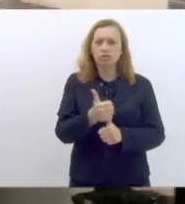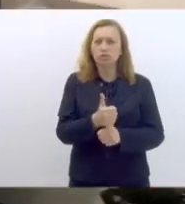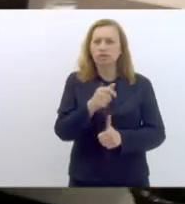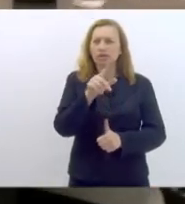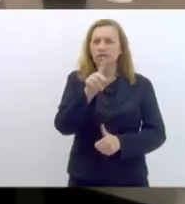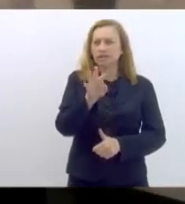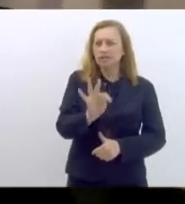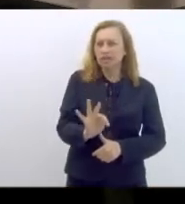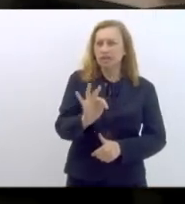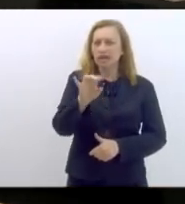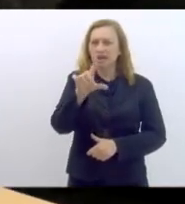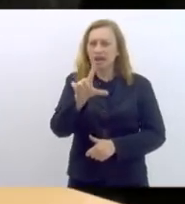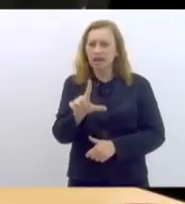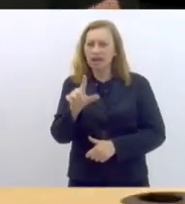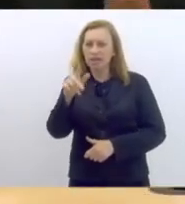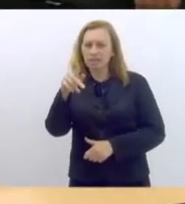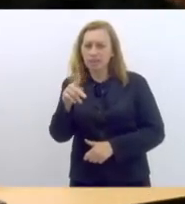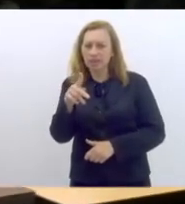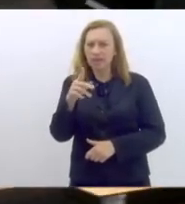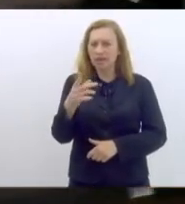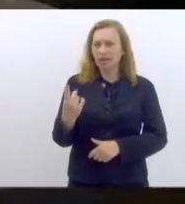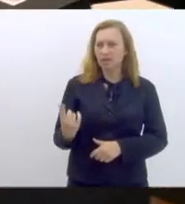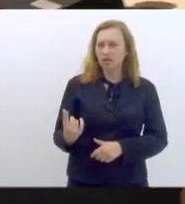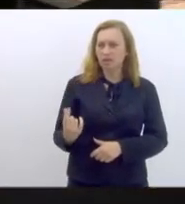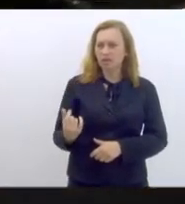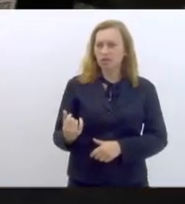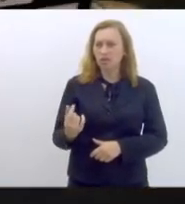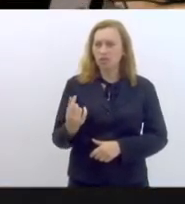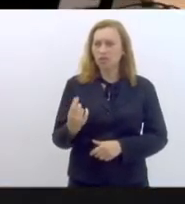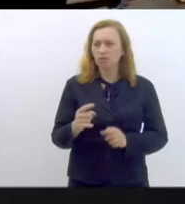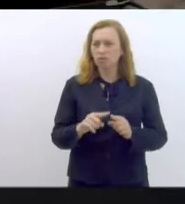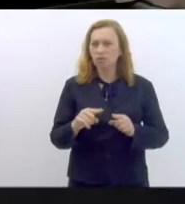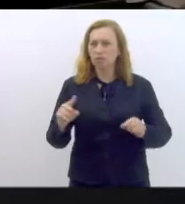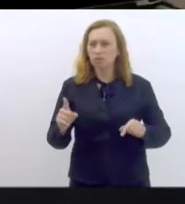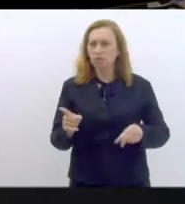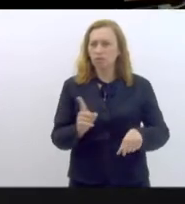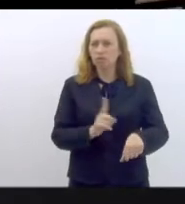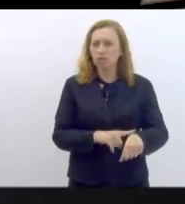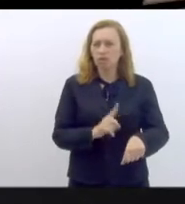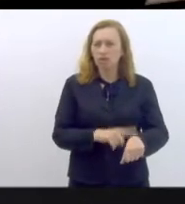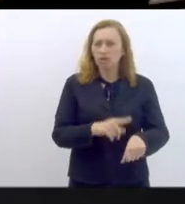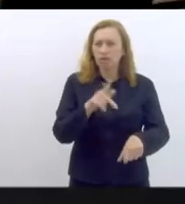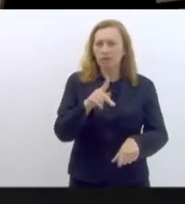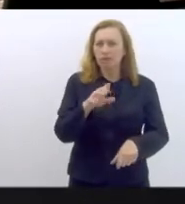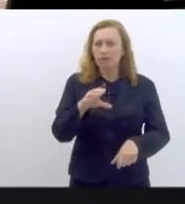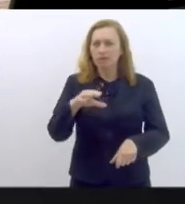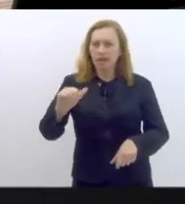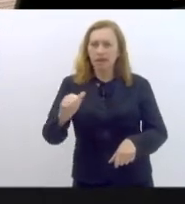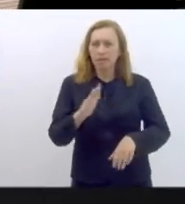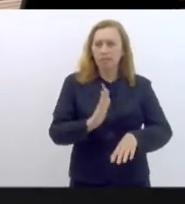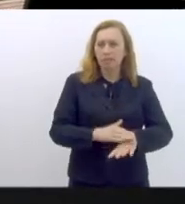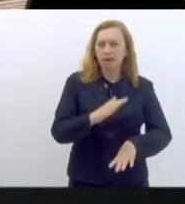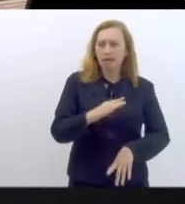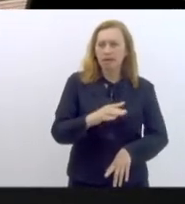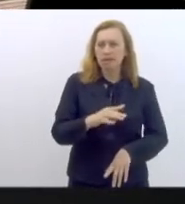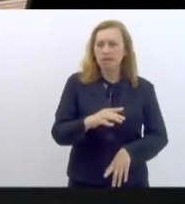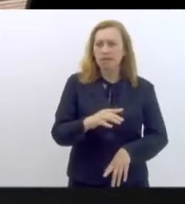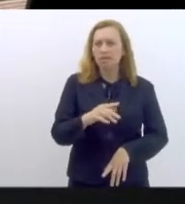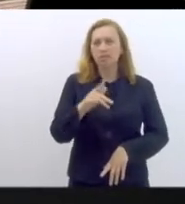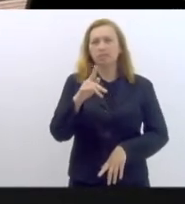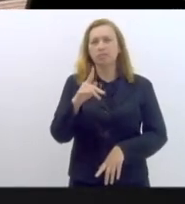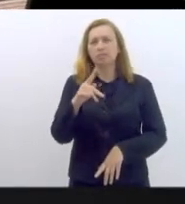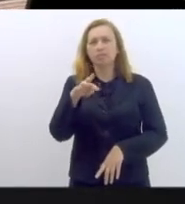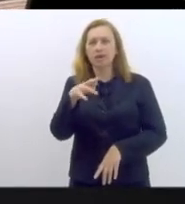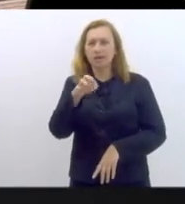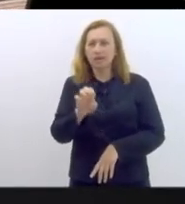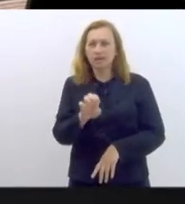TLP, que é a taxa de longo prazo, e essa TLP ela é composta por o IPCA mais um spread do